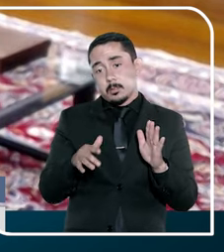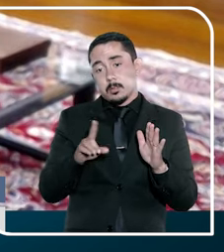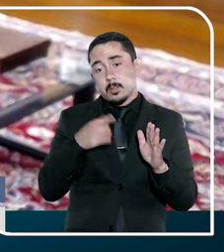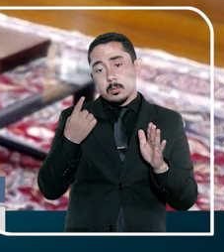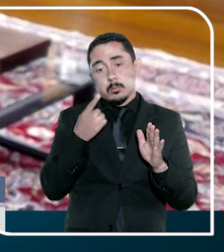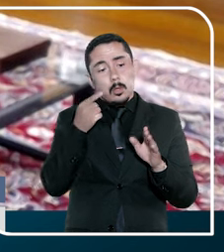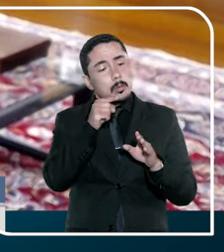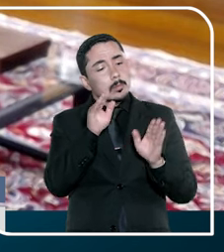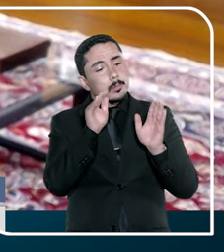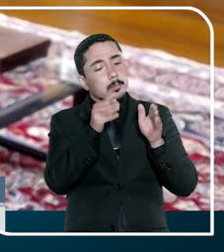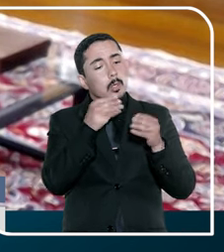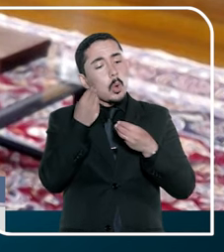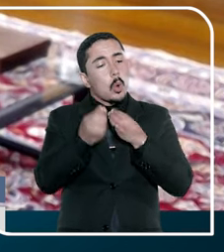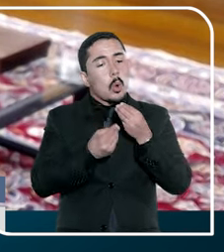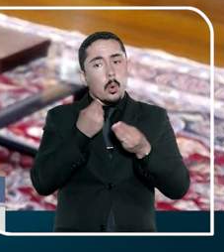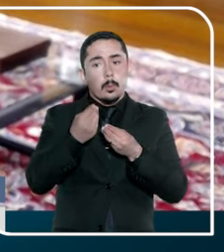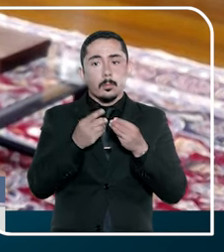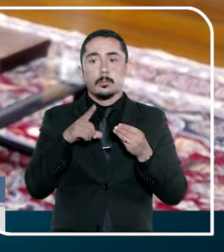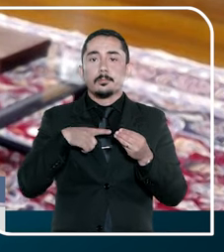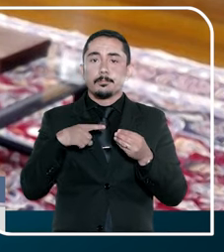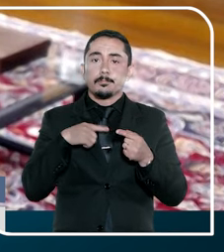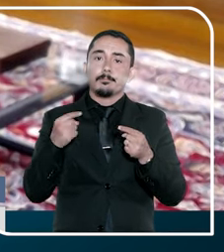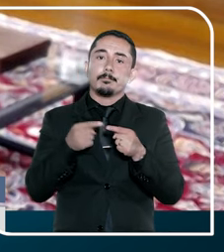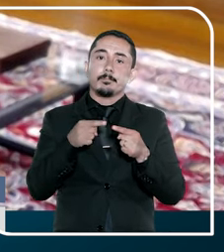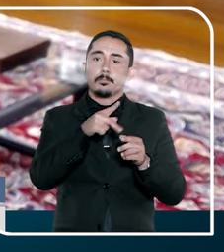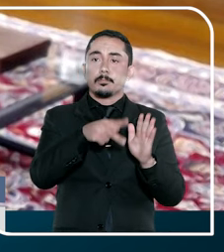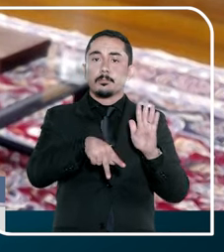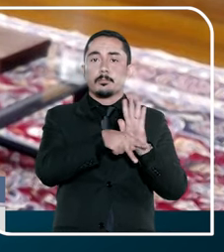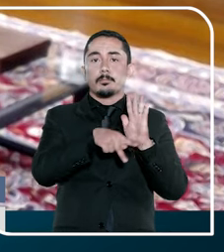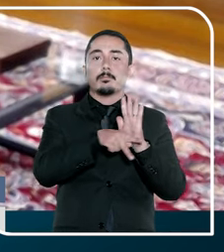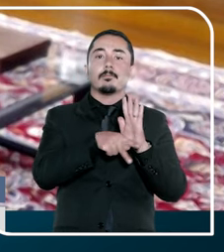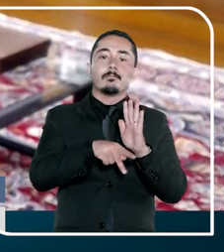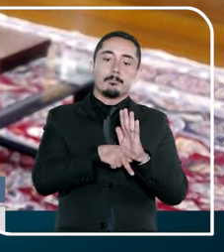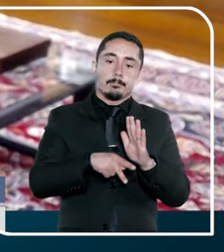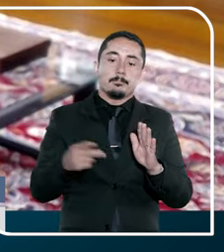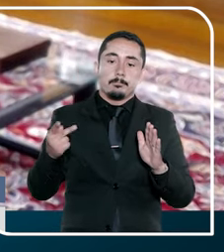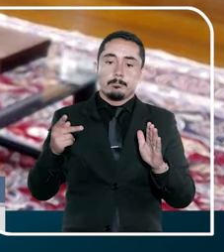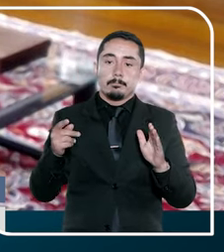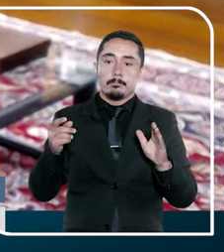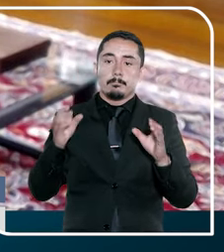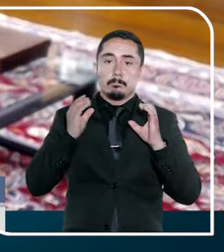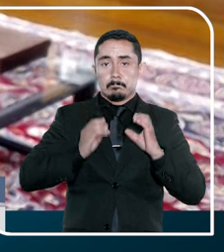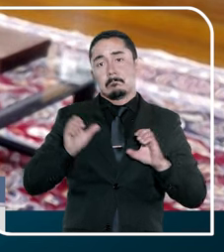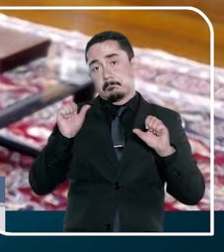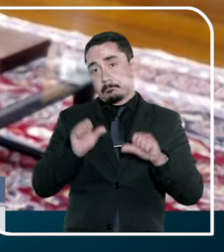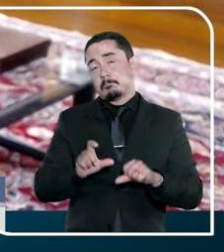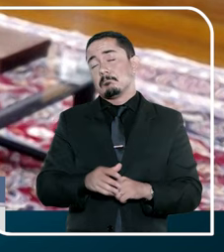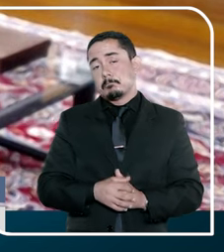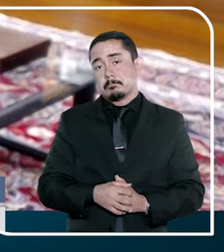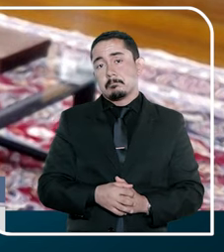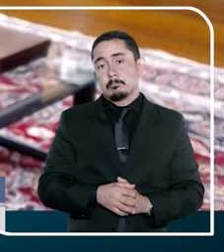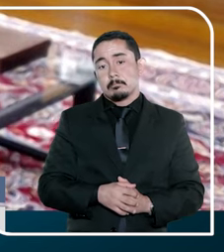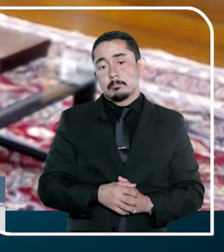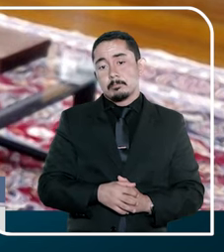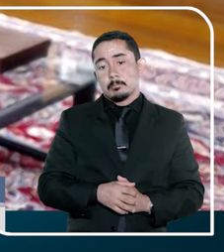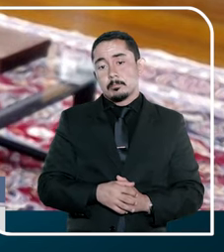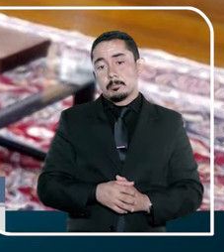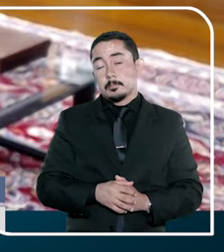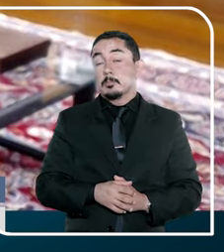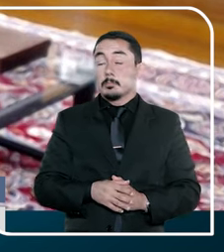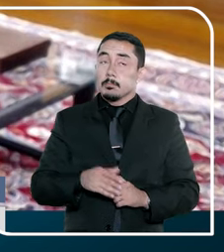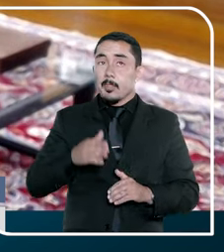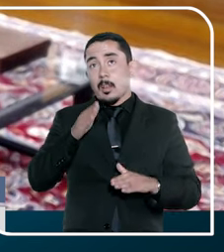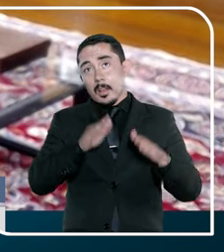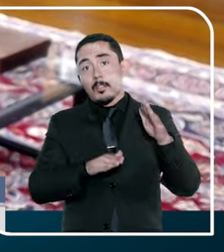objetividade na aplicação do princípio bagatelar de modo que eventualmente Podemos até considerar que uma